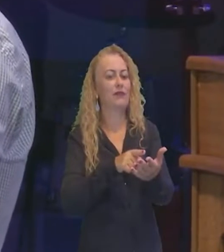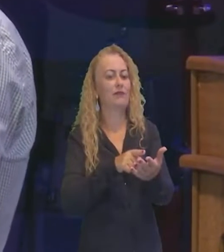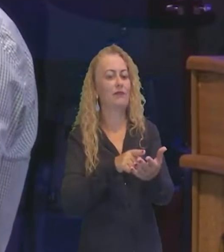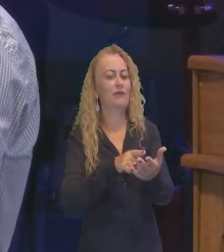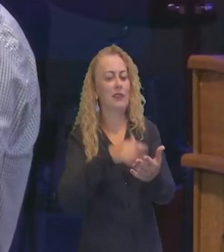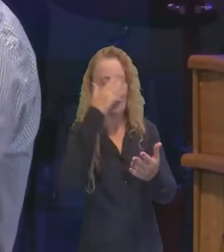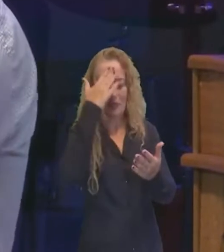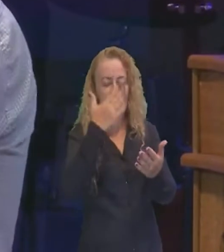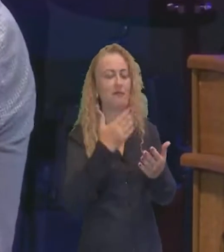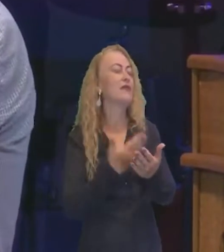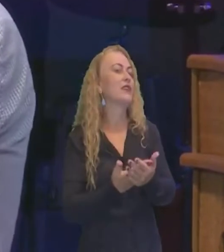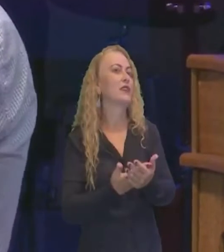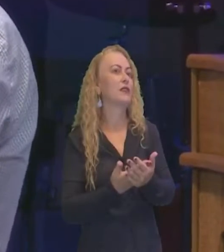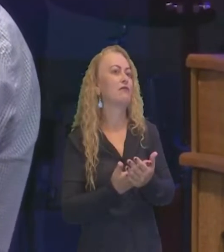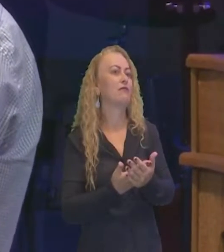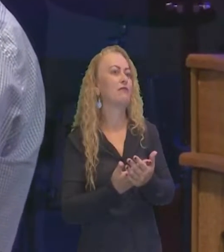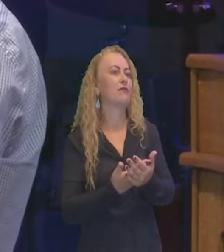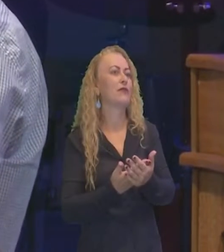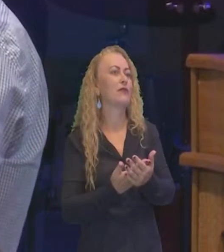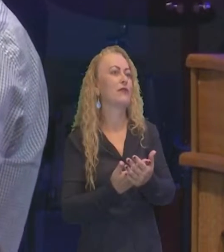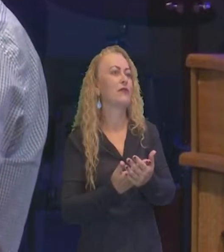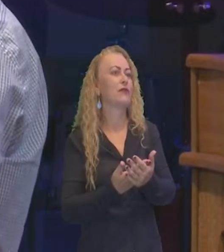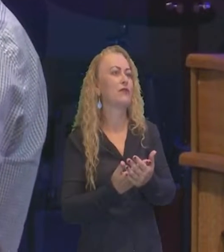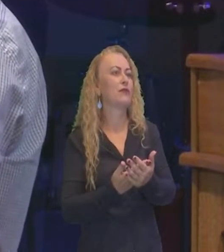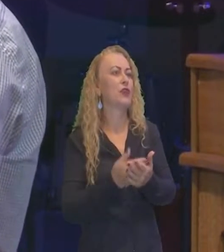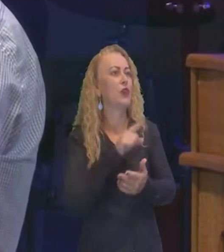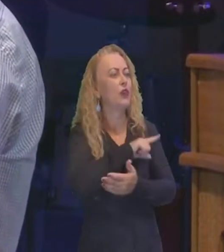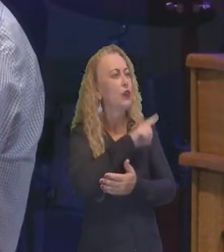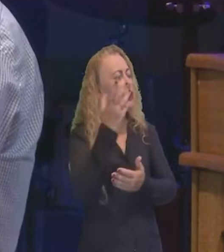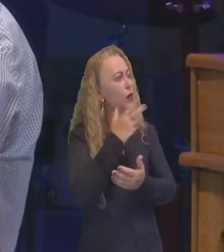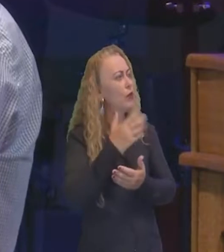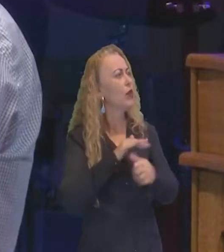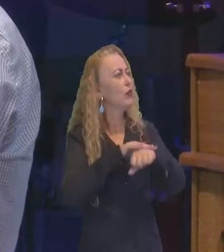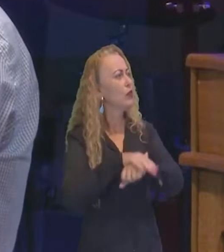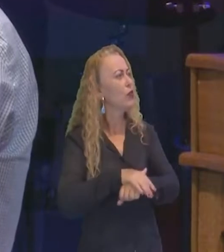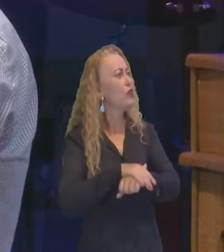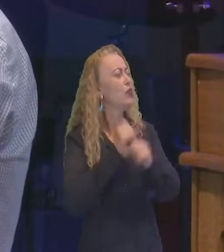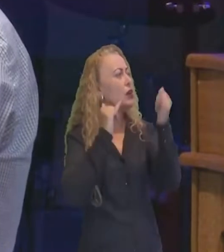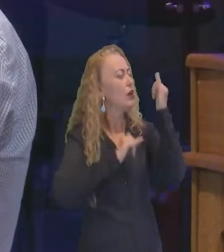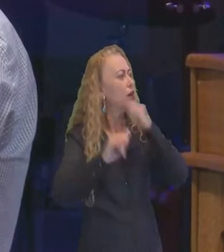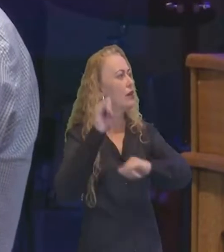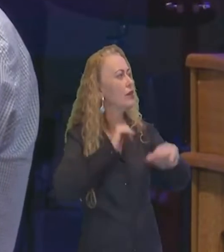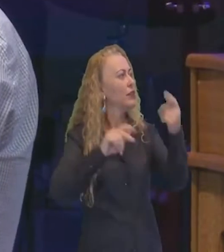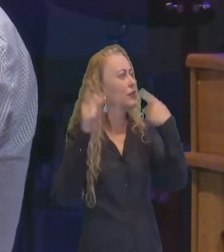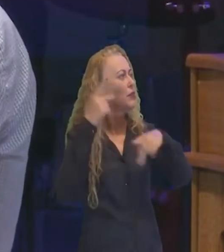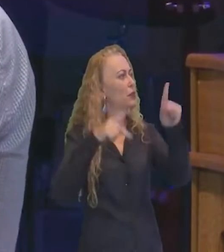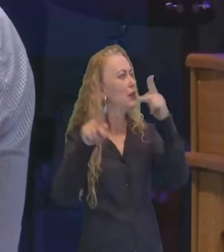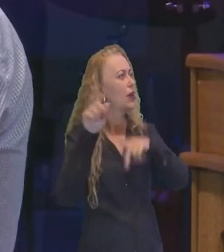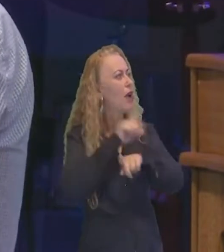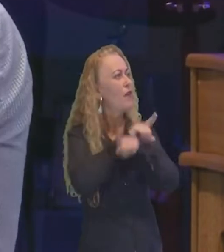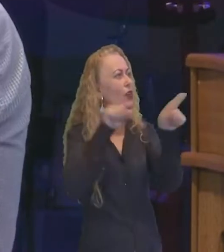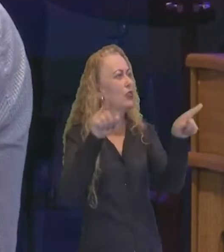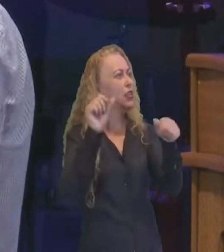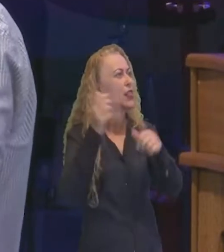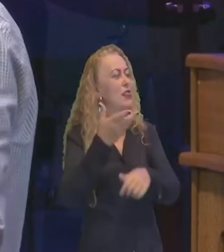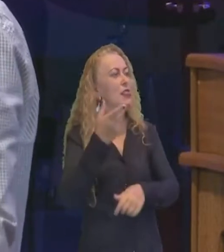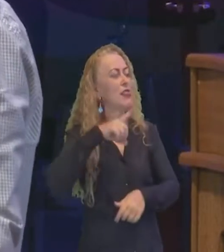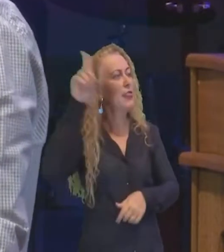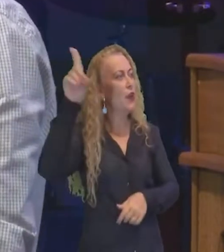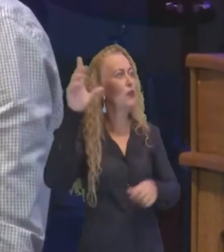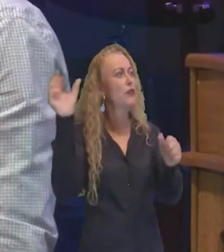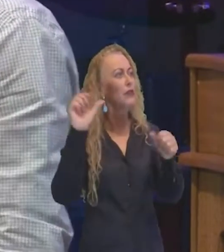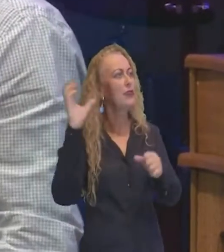crédito. E eu quero dizer a vocês nessa noite, que Deus quer fazer milagres na sua